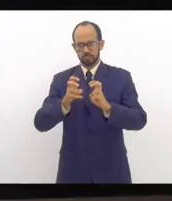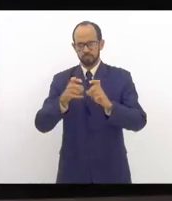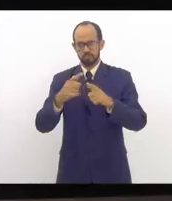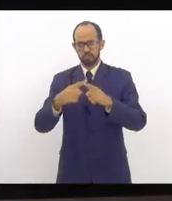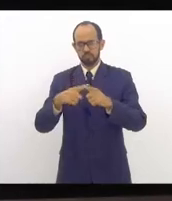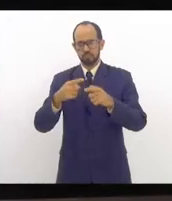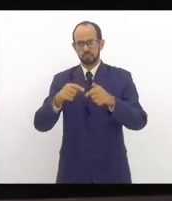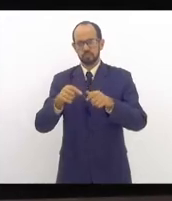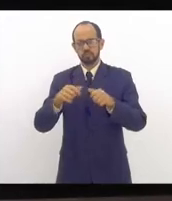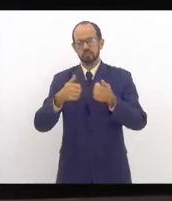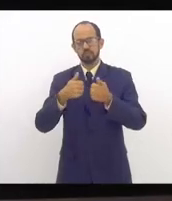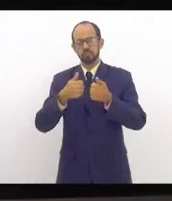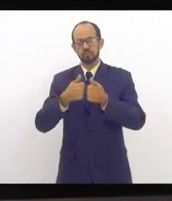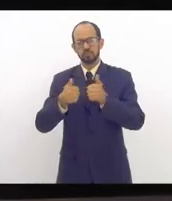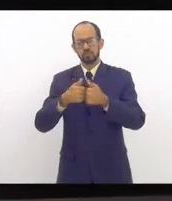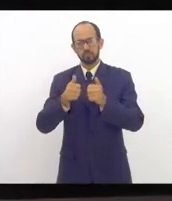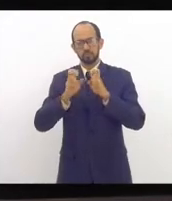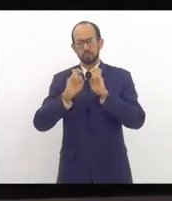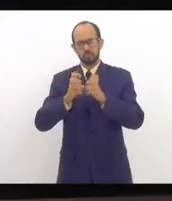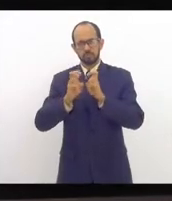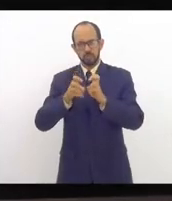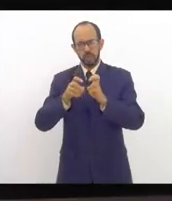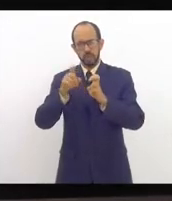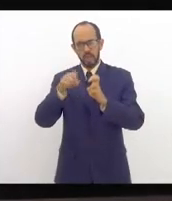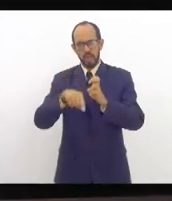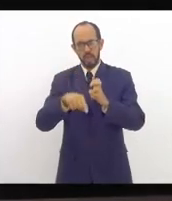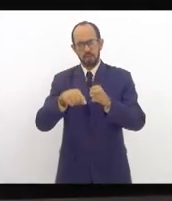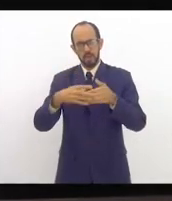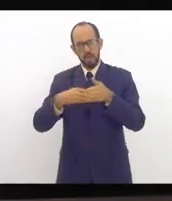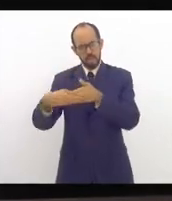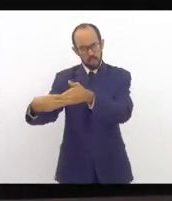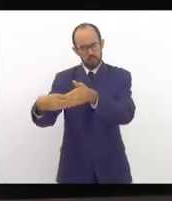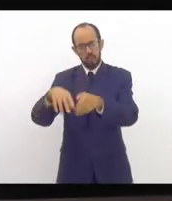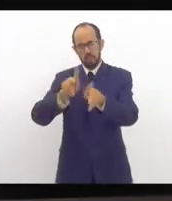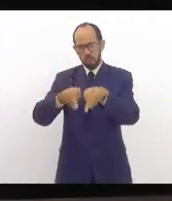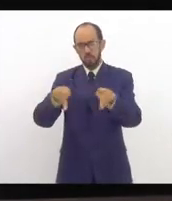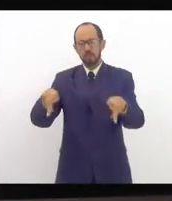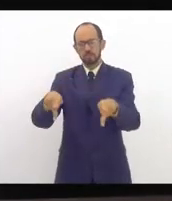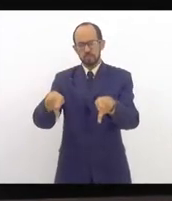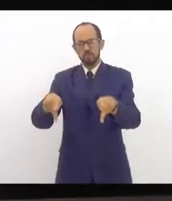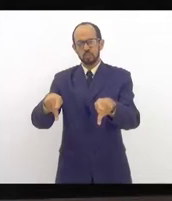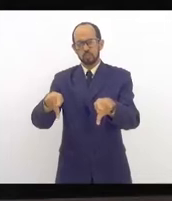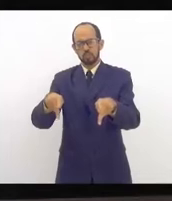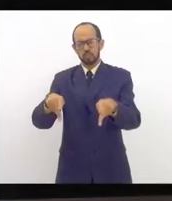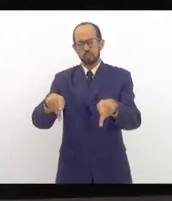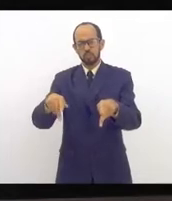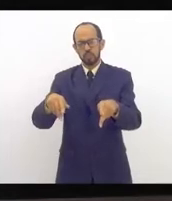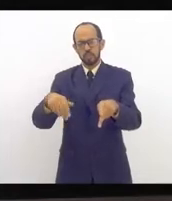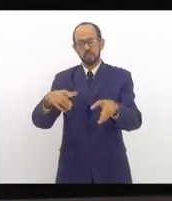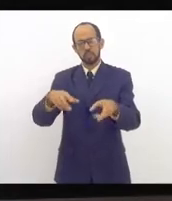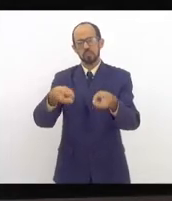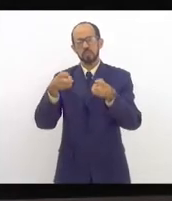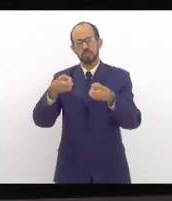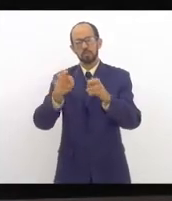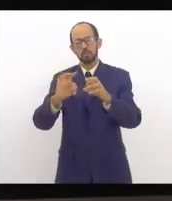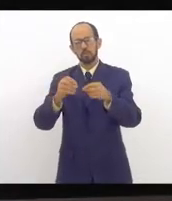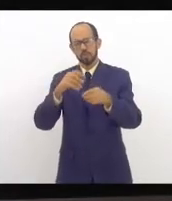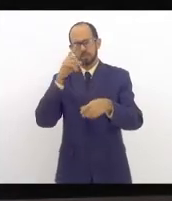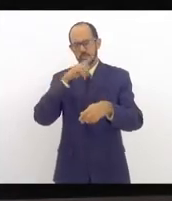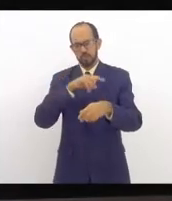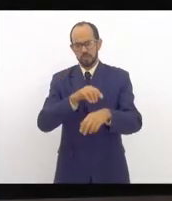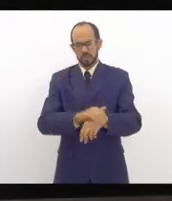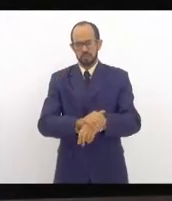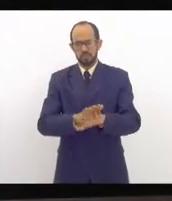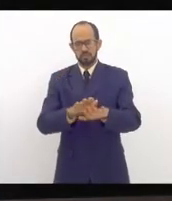transporte Ferroviário é o sistema de transporte do povão que é o trem e verificamos ao longo da CPI todas as irregularidades pois bem